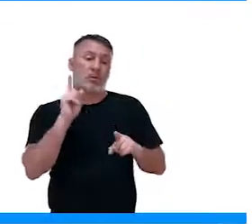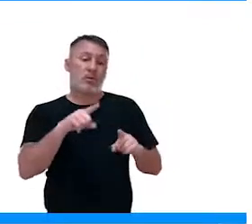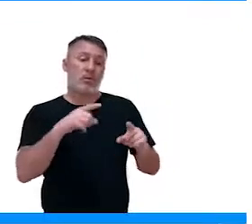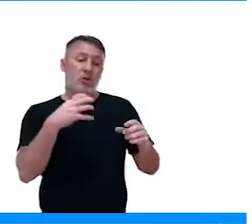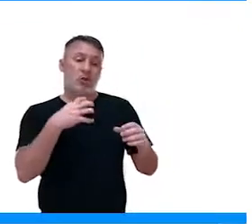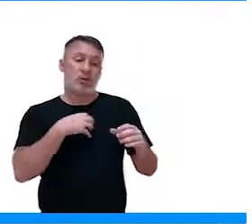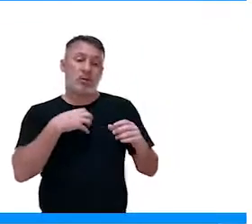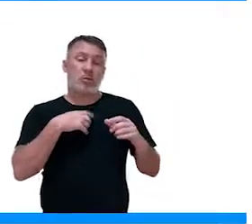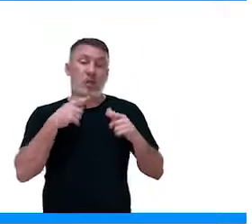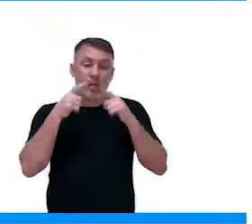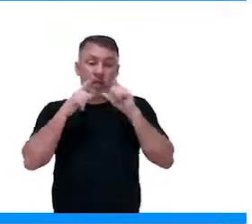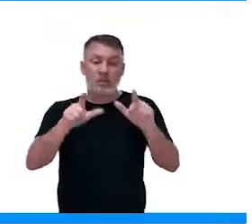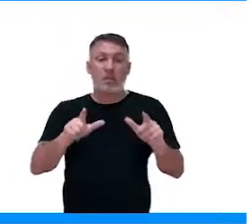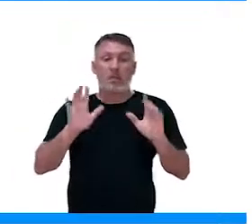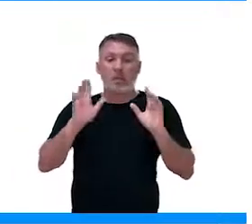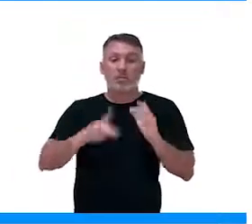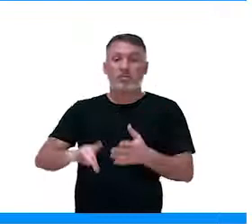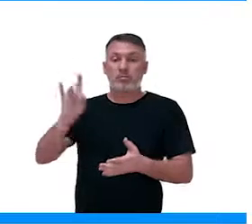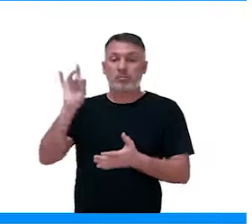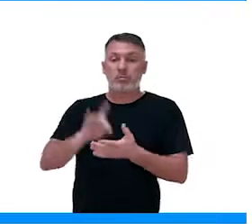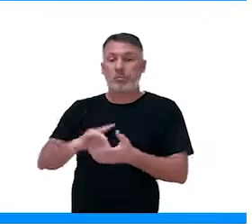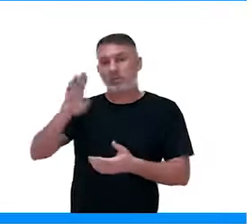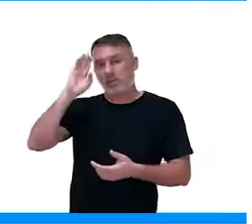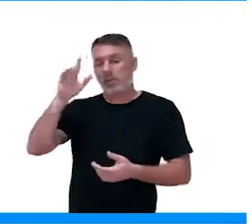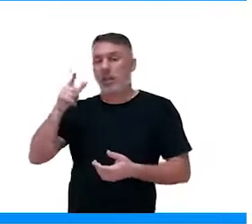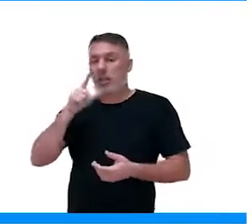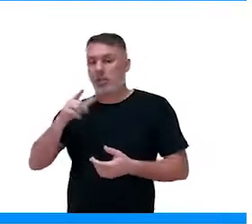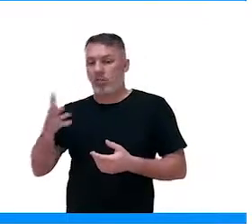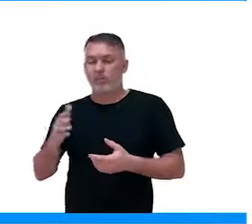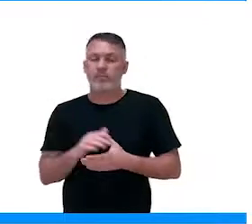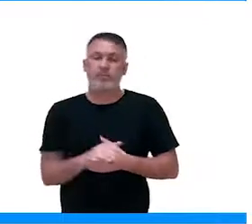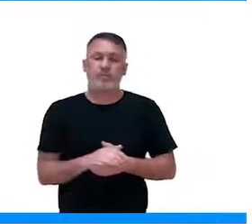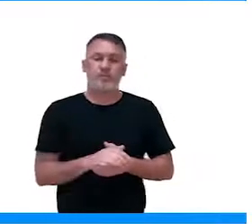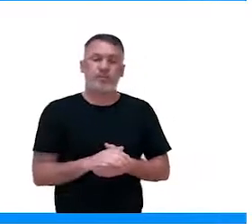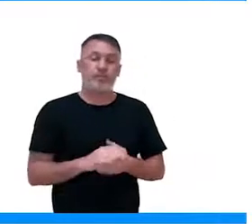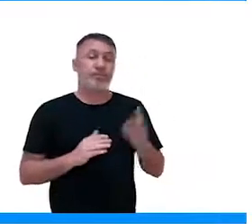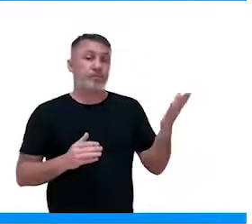também, a gente pode dizer, uma forma de linguagem, mas ela é principalmente uma língua.